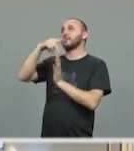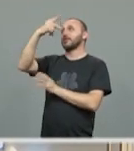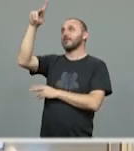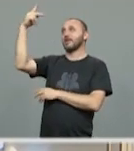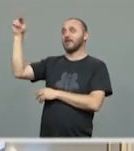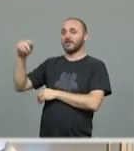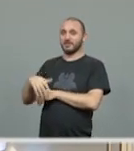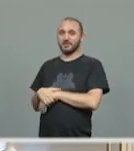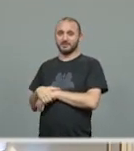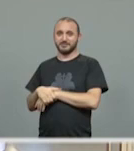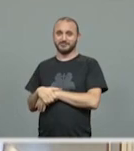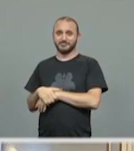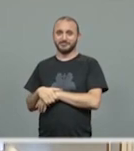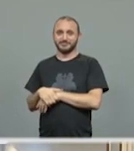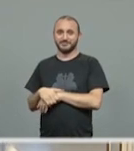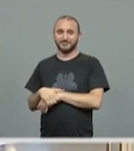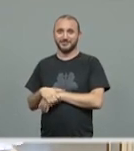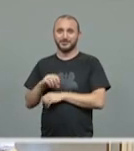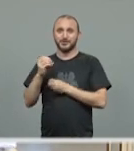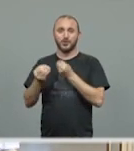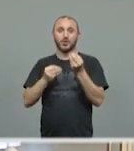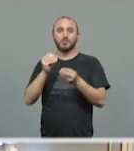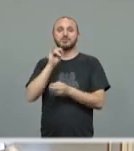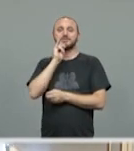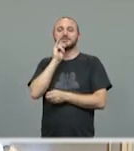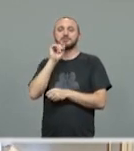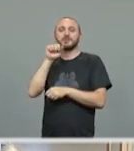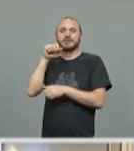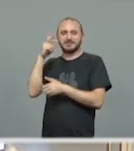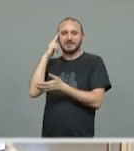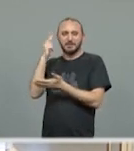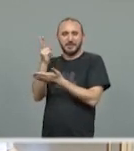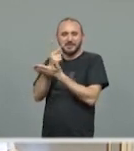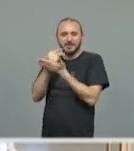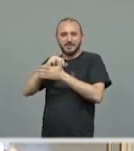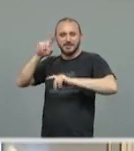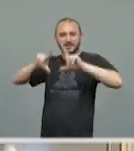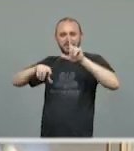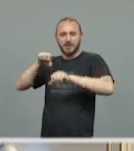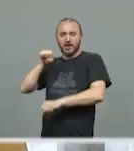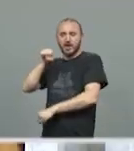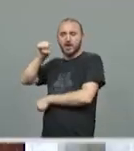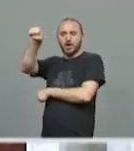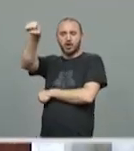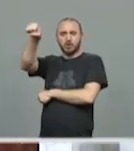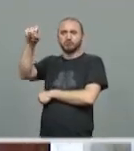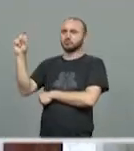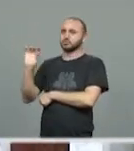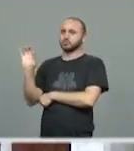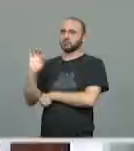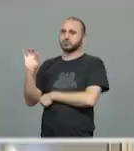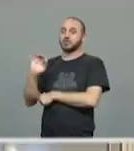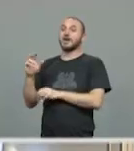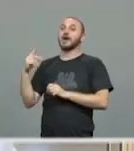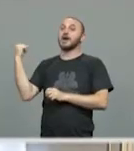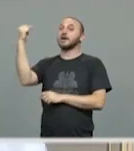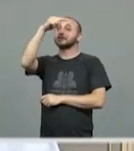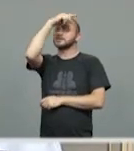a liga dos amigos lá, os super-heróis. Não, a santidade é para quem tem carne e osso.